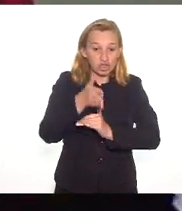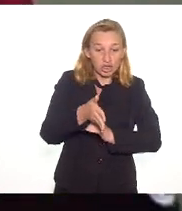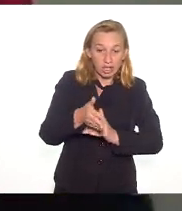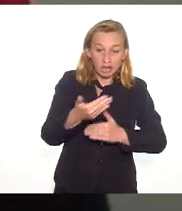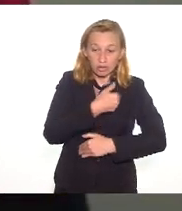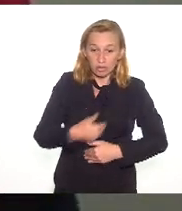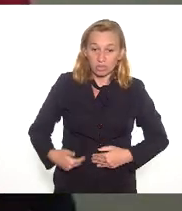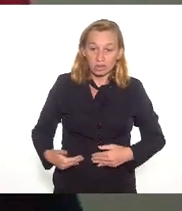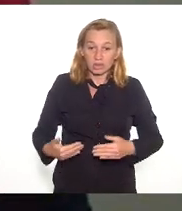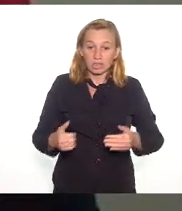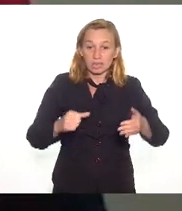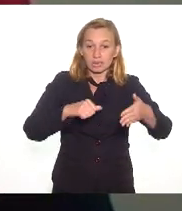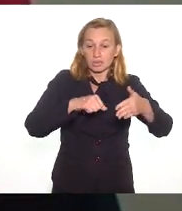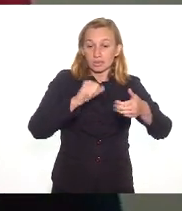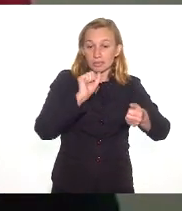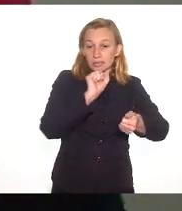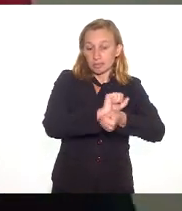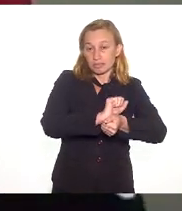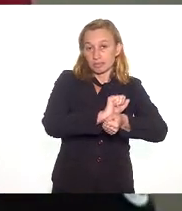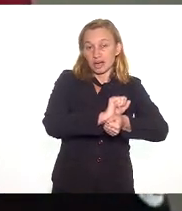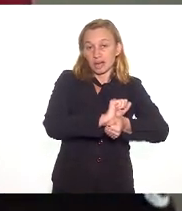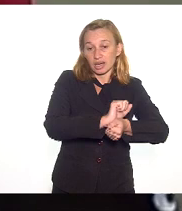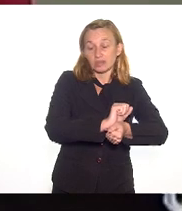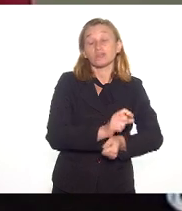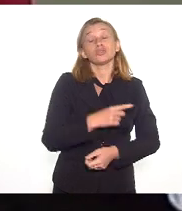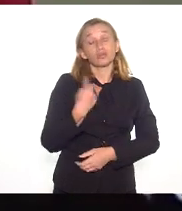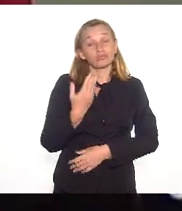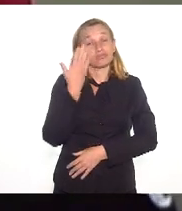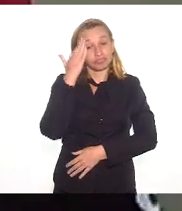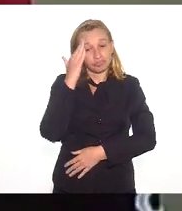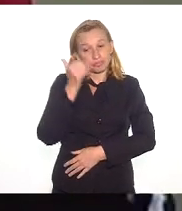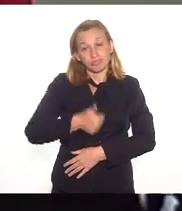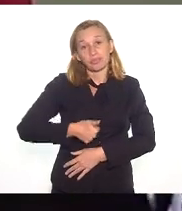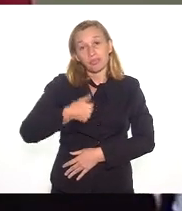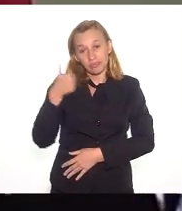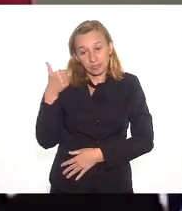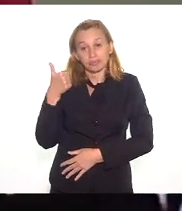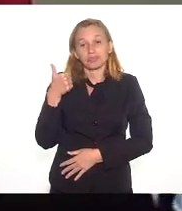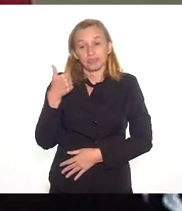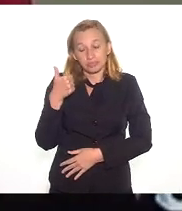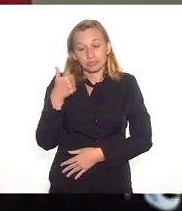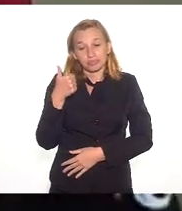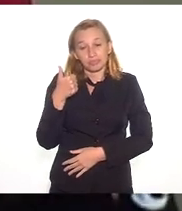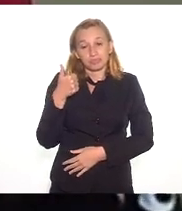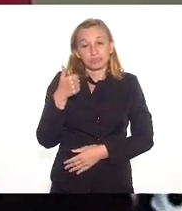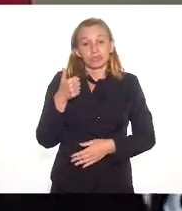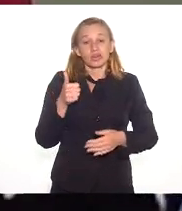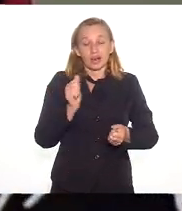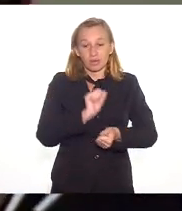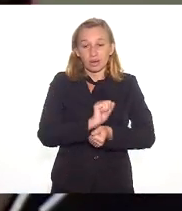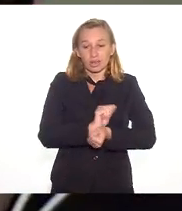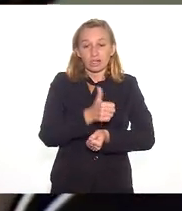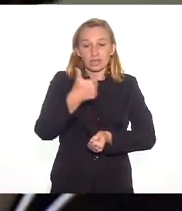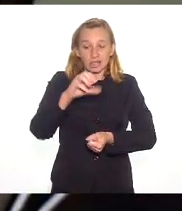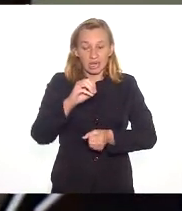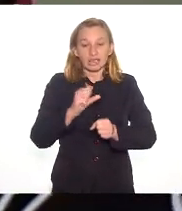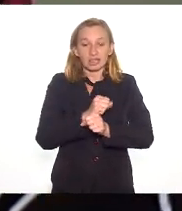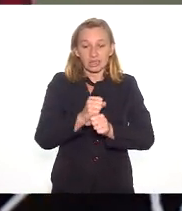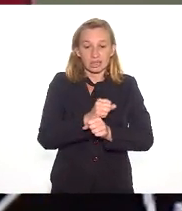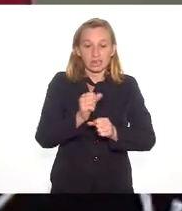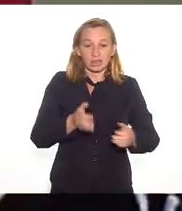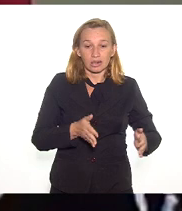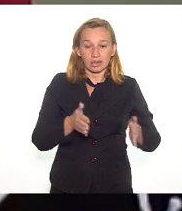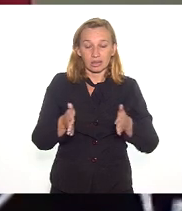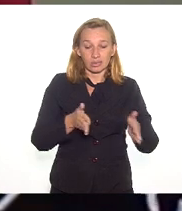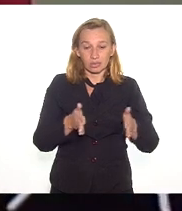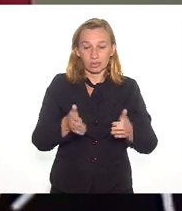governo e ser vetado. Então, por isso que nós entendemos que seria melhor a prorrogação por 10 anos acompanhando a ideia